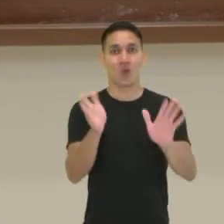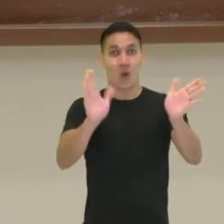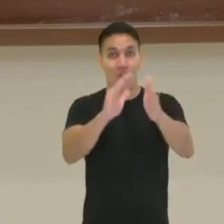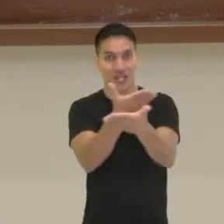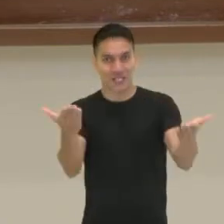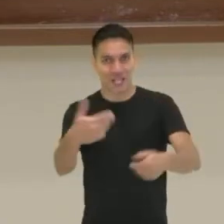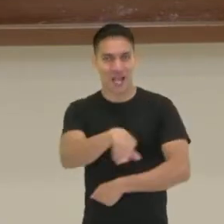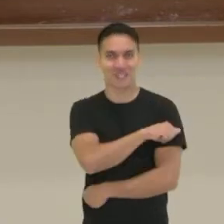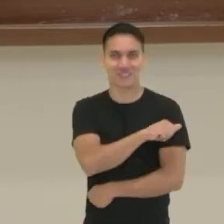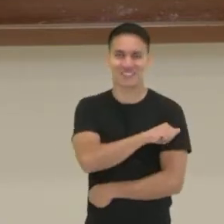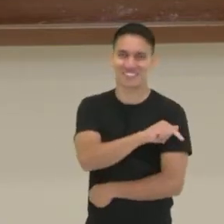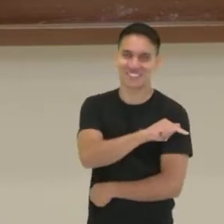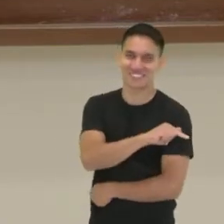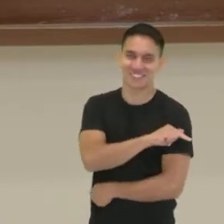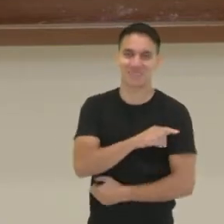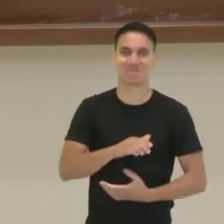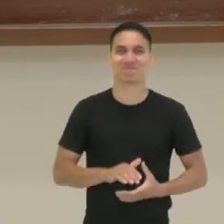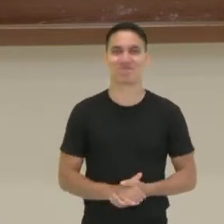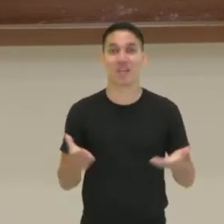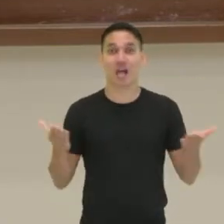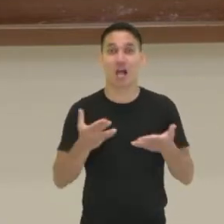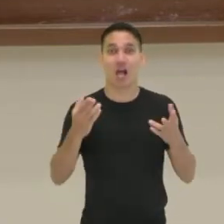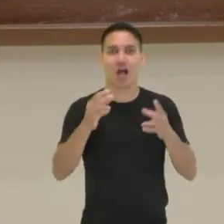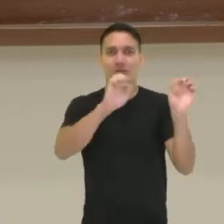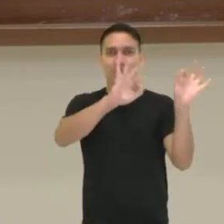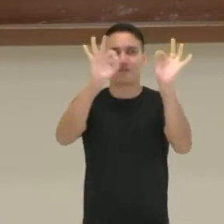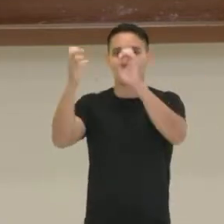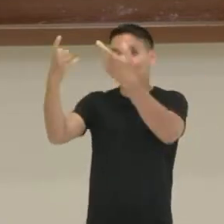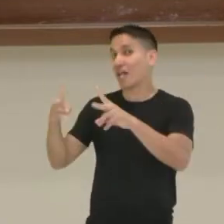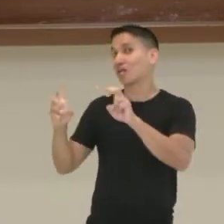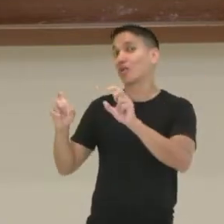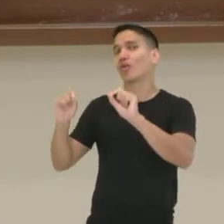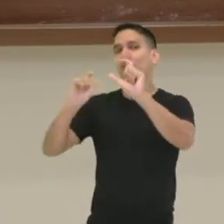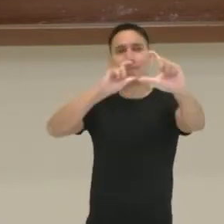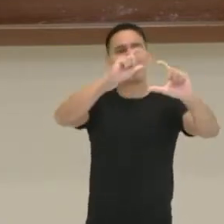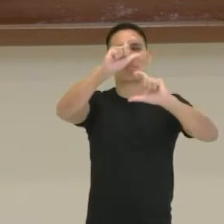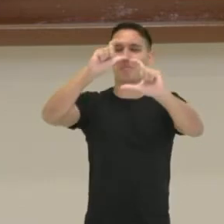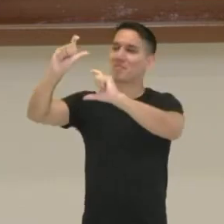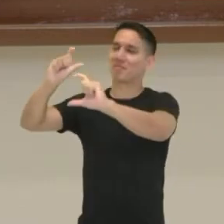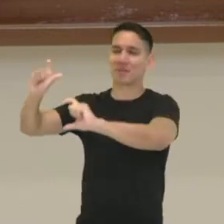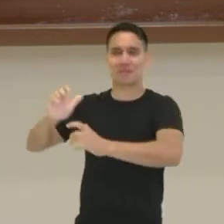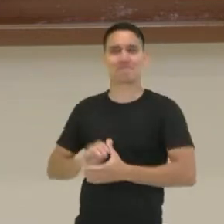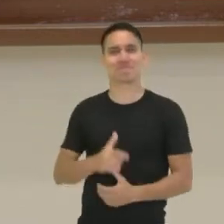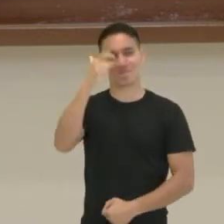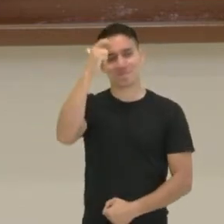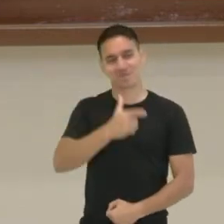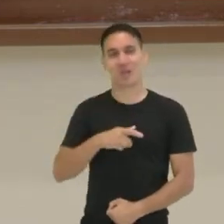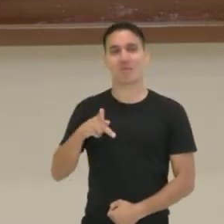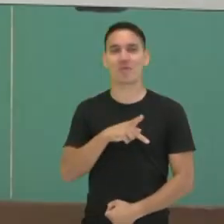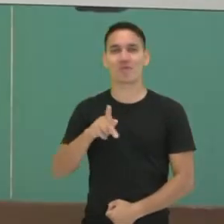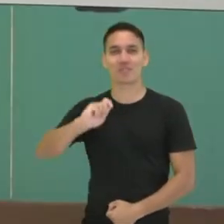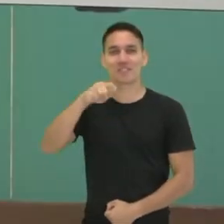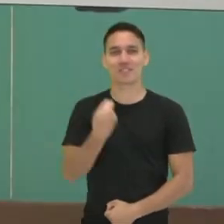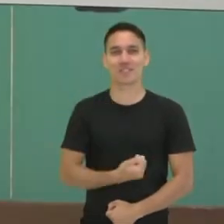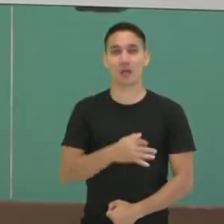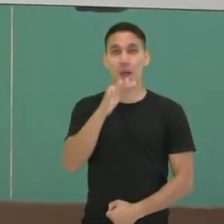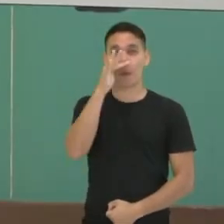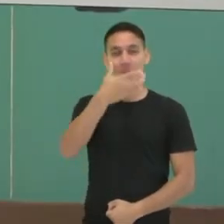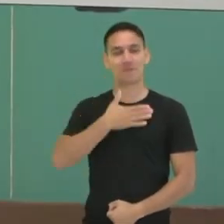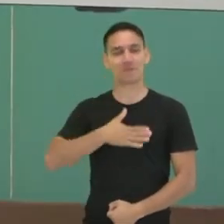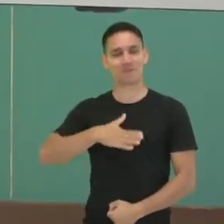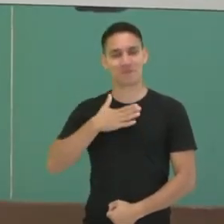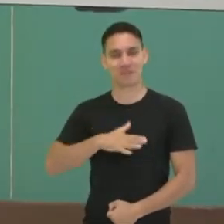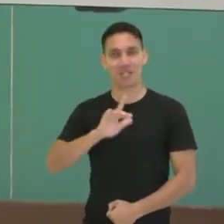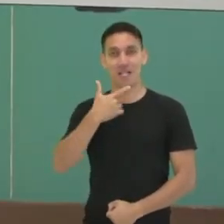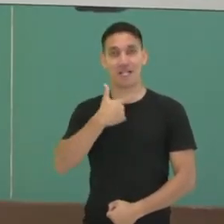Olá, estudantes do 7º ano. Neste vídeo vamos falar sobre histórias em quadrinhos. Eu sou a professora Rosa Helena Bueno, de